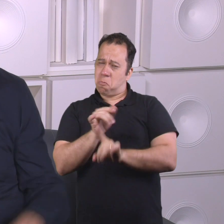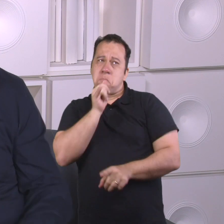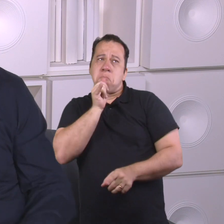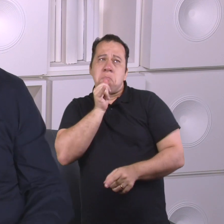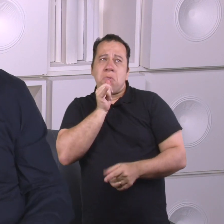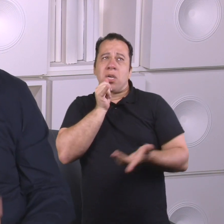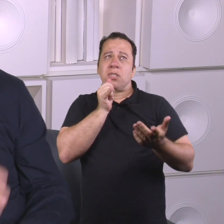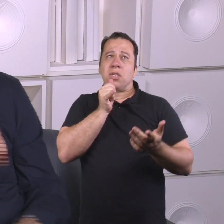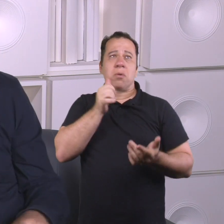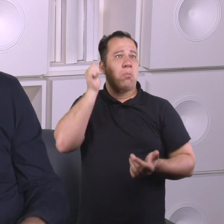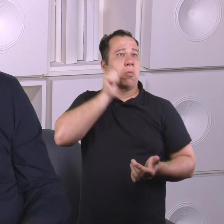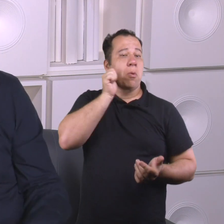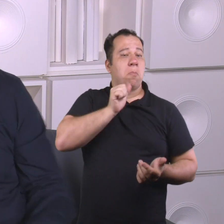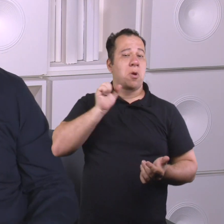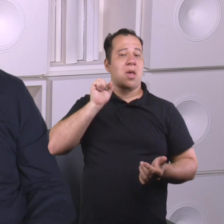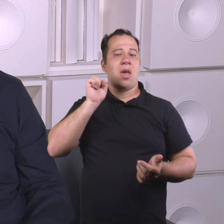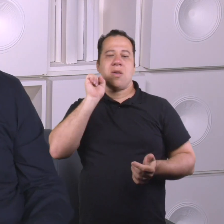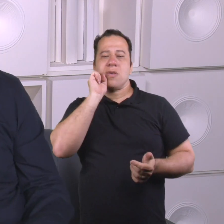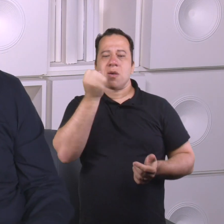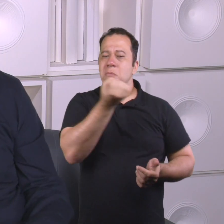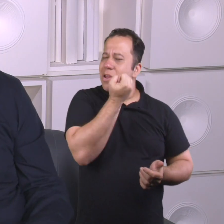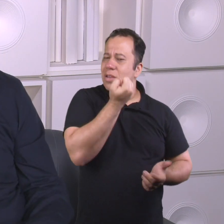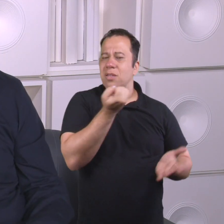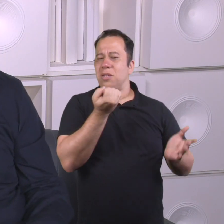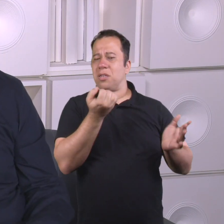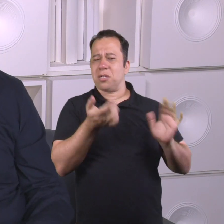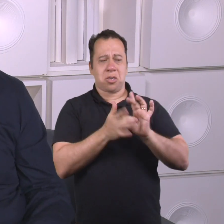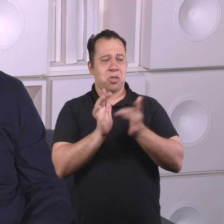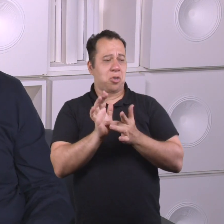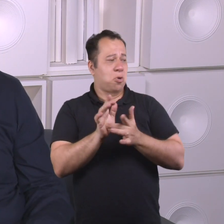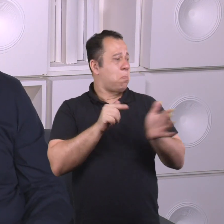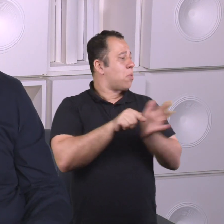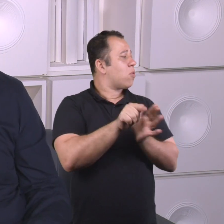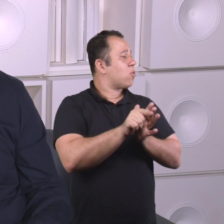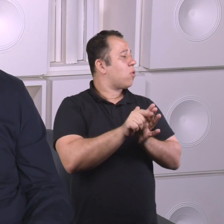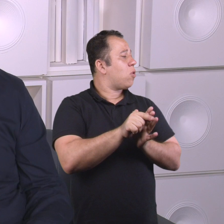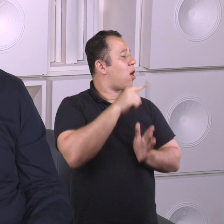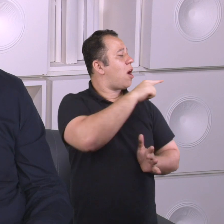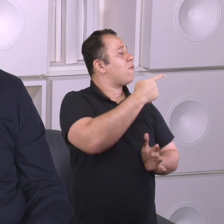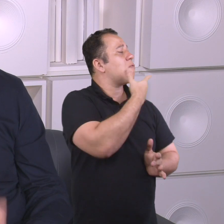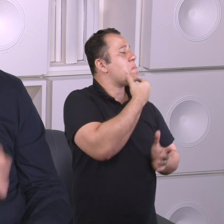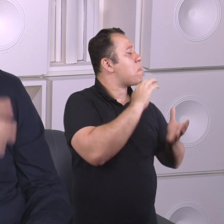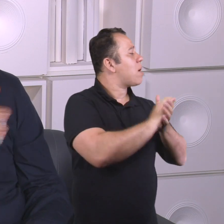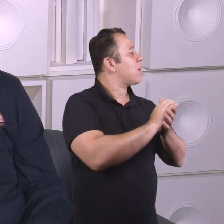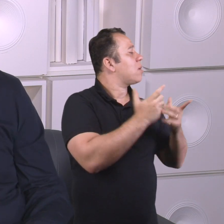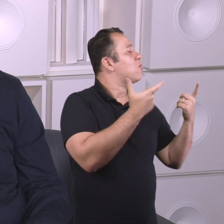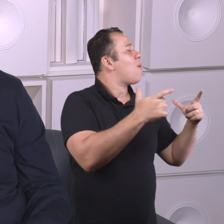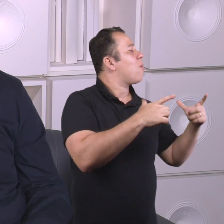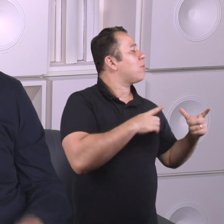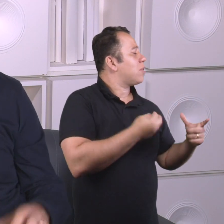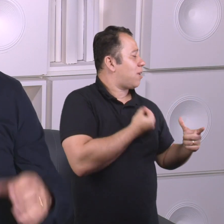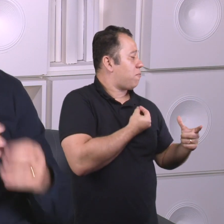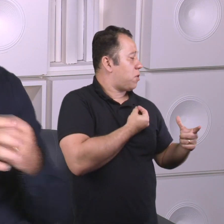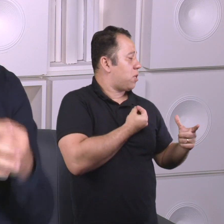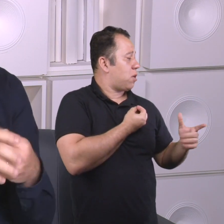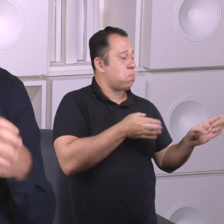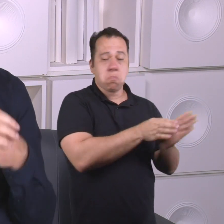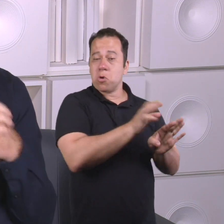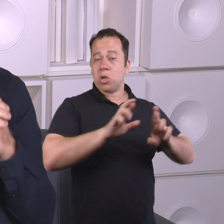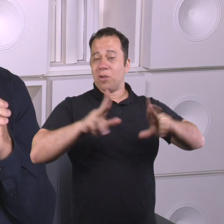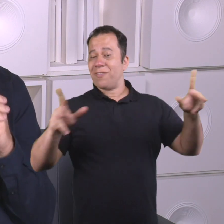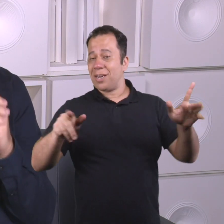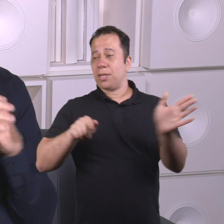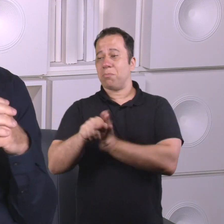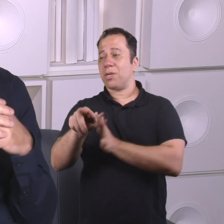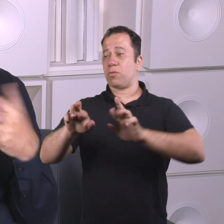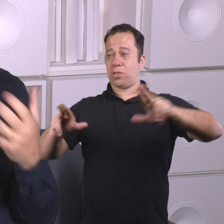samaritana: vende tudo que você tem e me segue. Ele perguntou: onde está seu marido? Porque cada pessoa tem uma